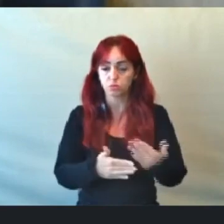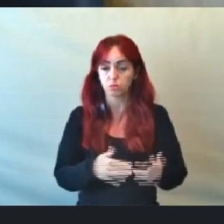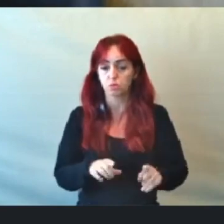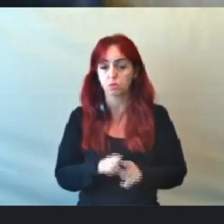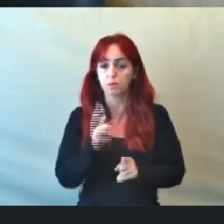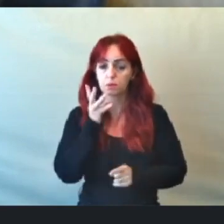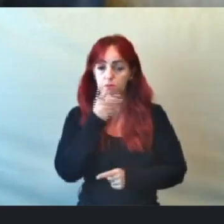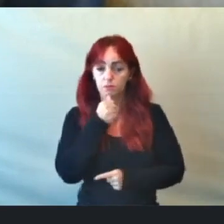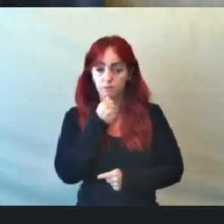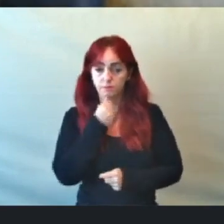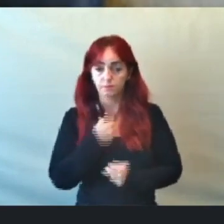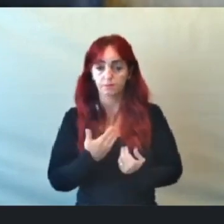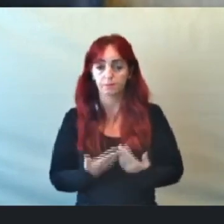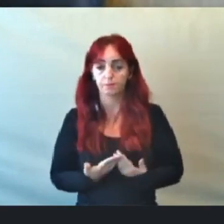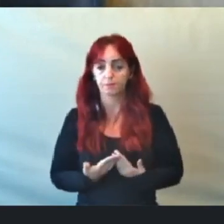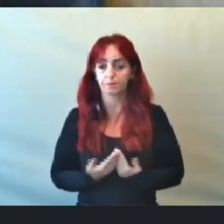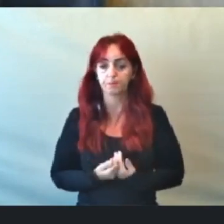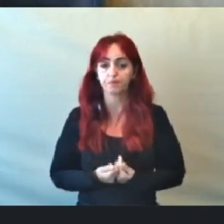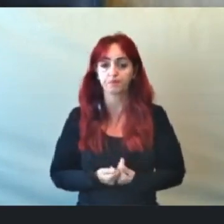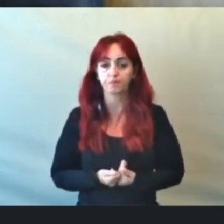o esforço para